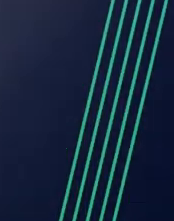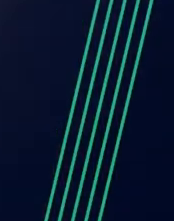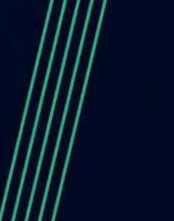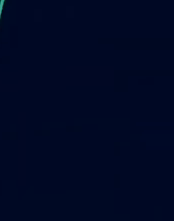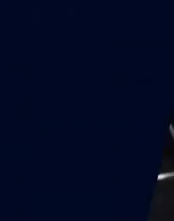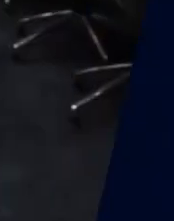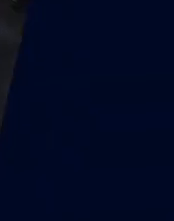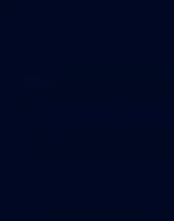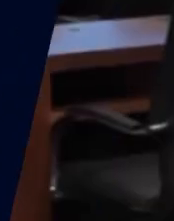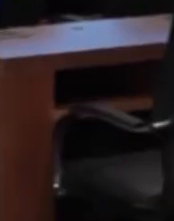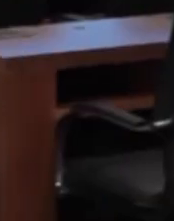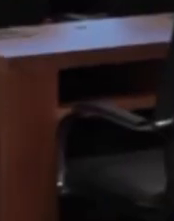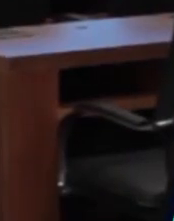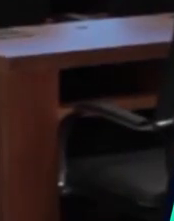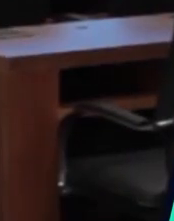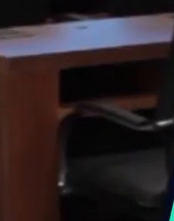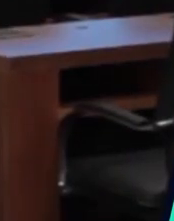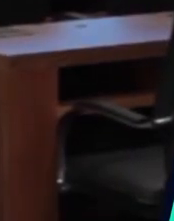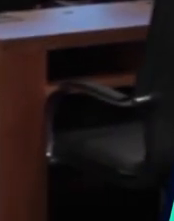E aí